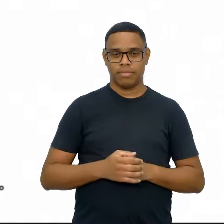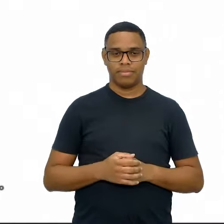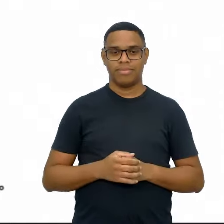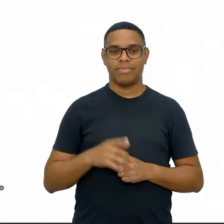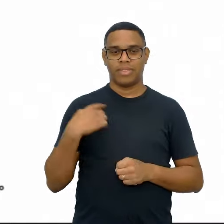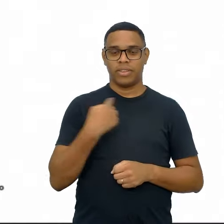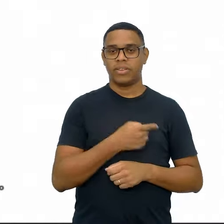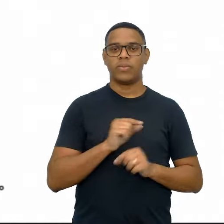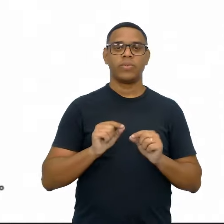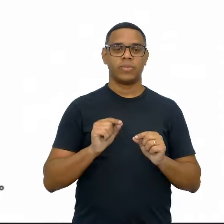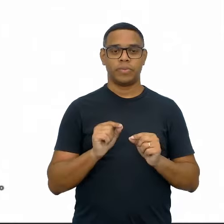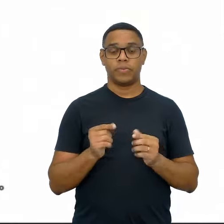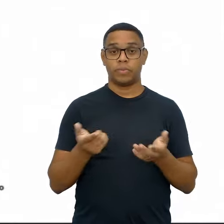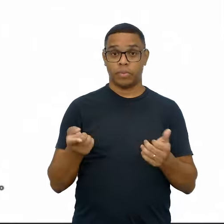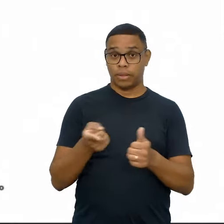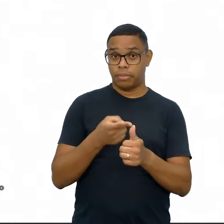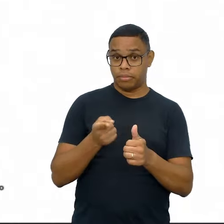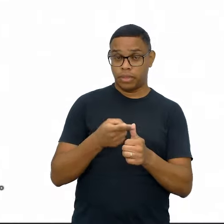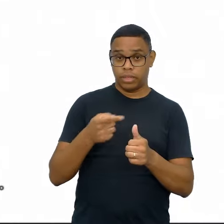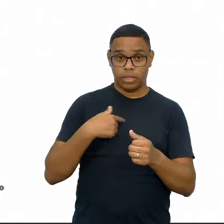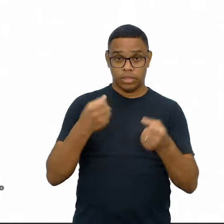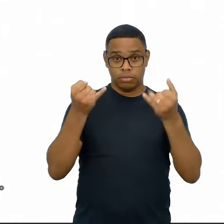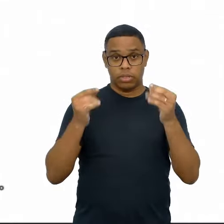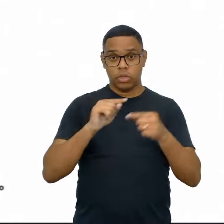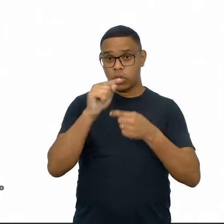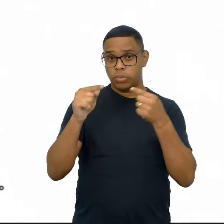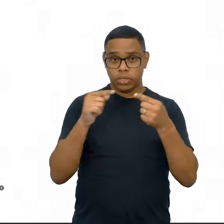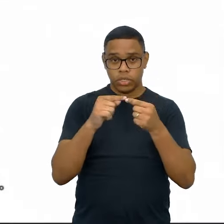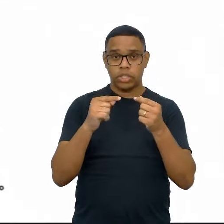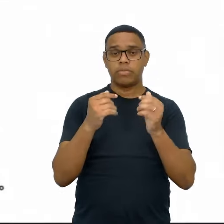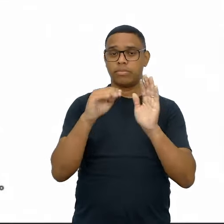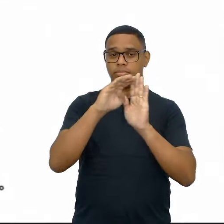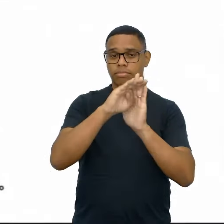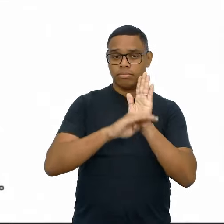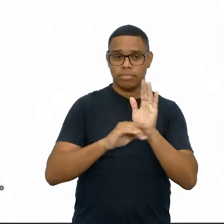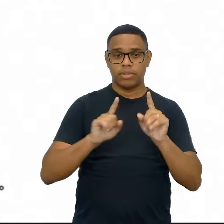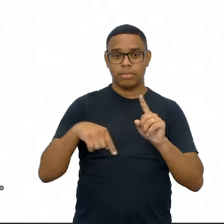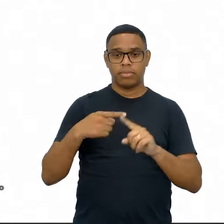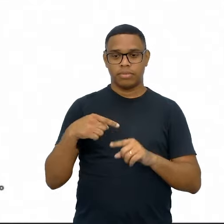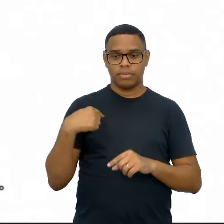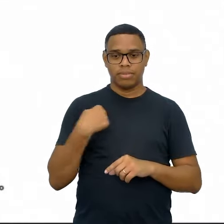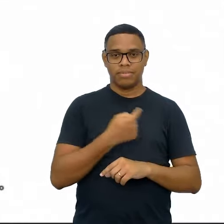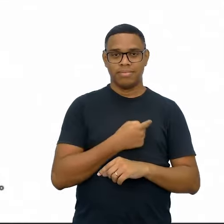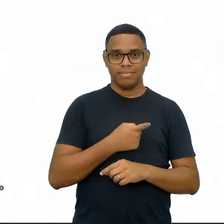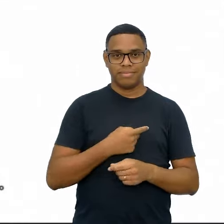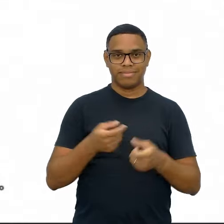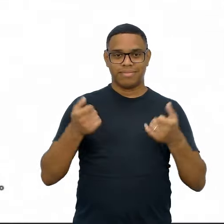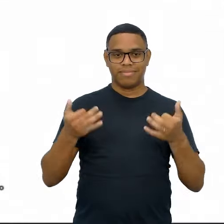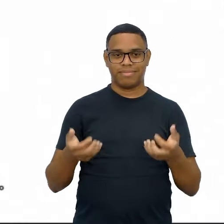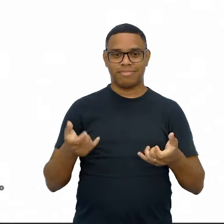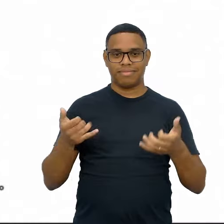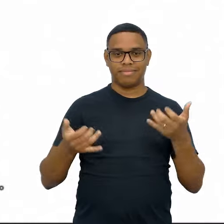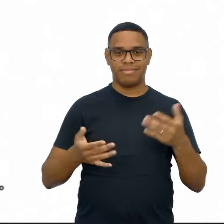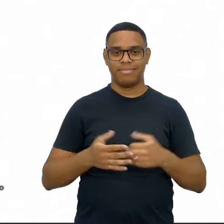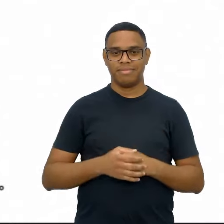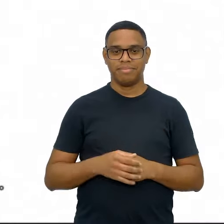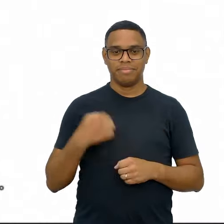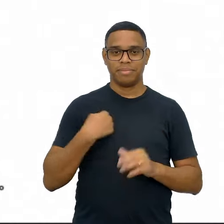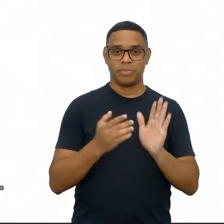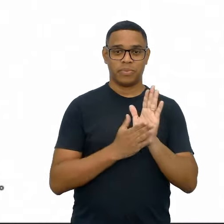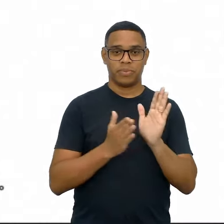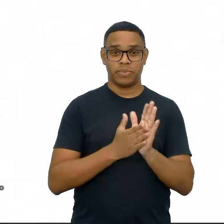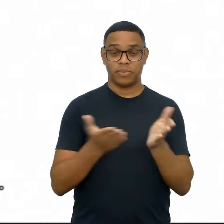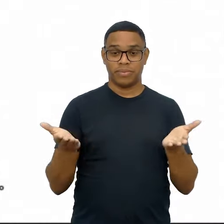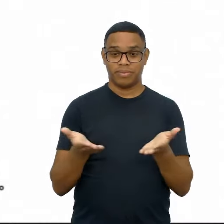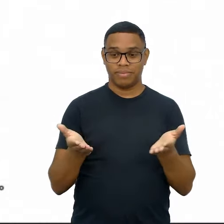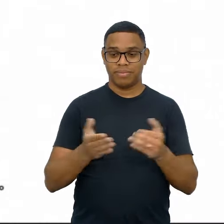vai fazer assim, eu vou falar dos objetivos, depois a sequência que a gente vai fazer a nossa proposta de hoje,